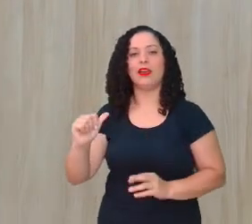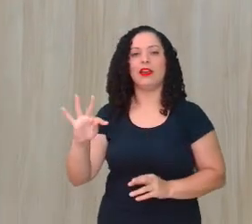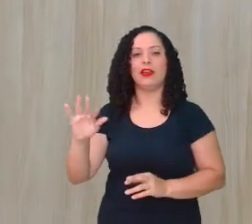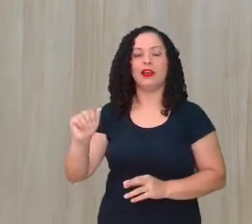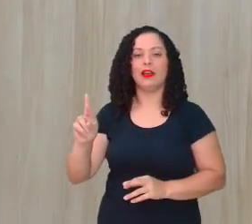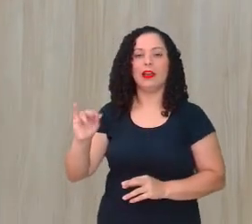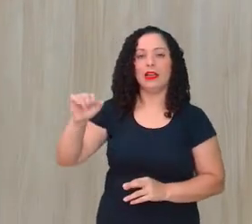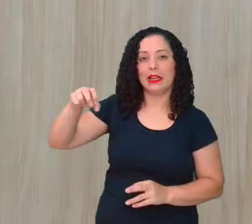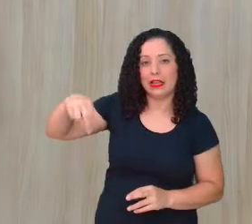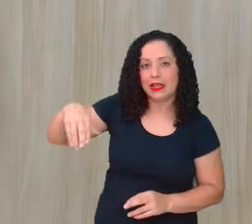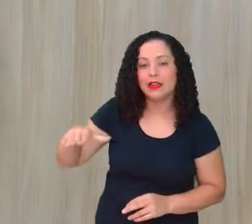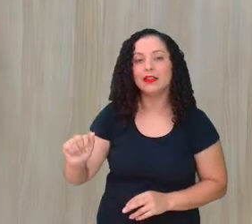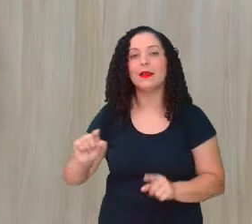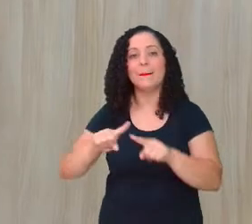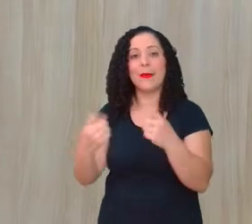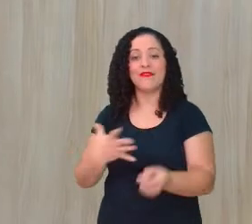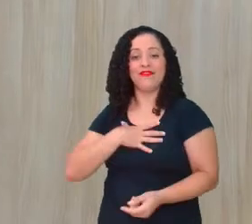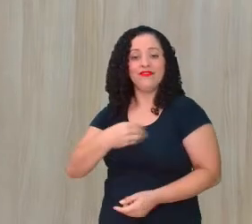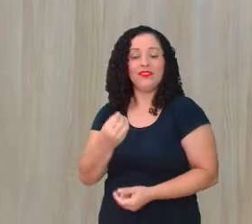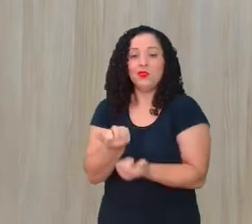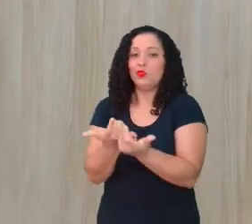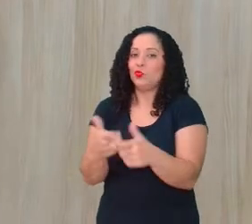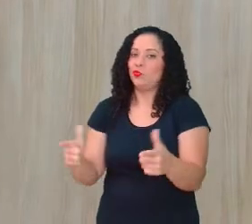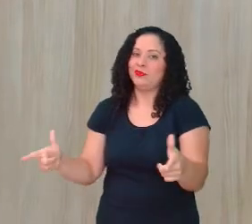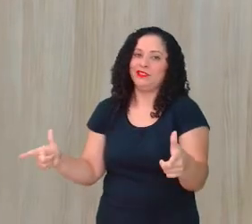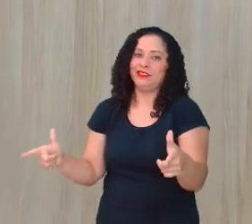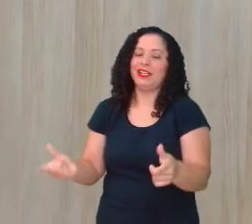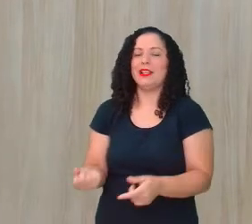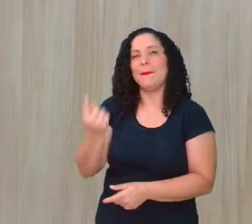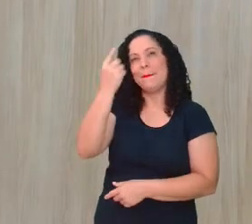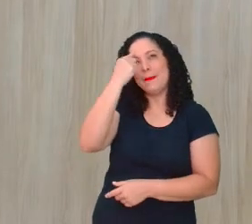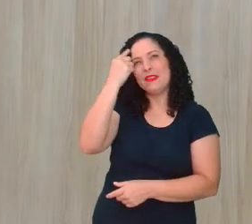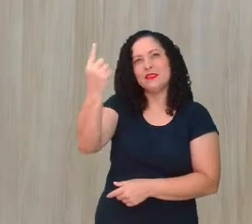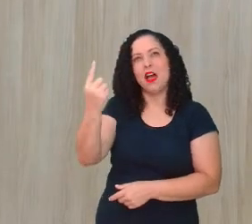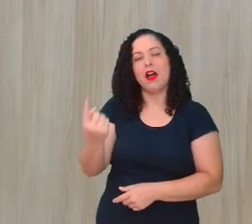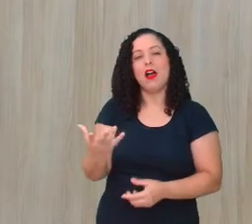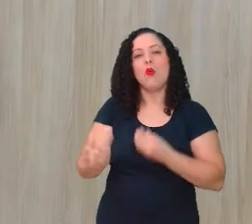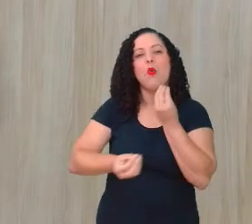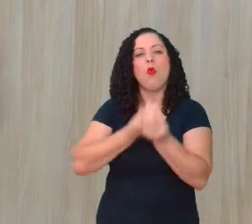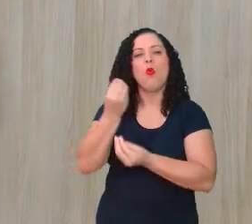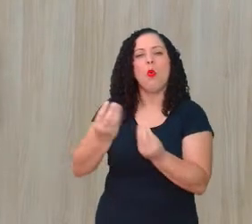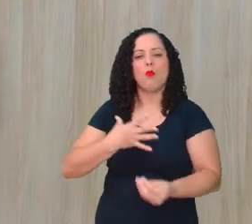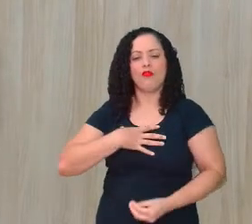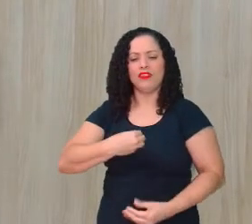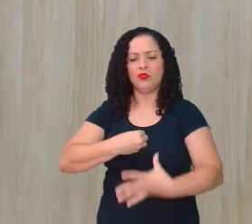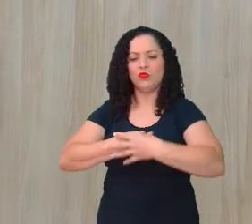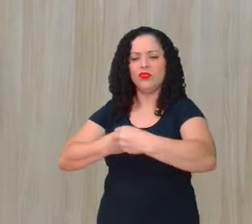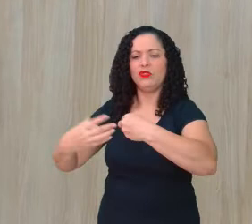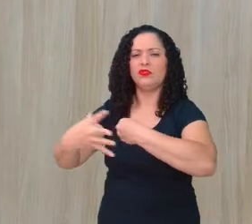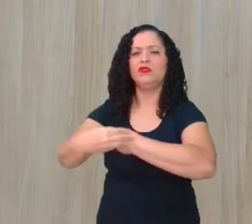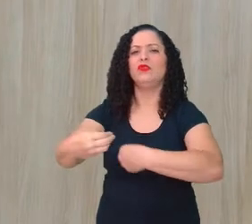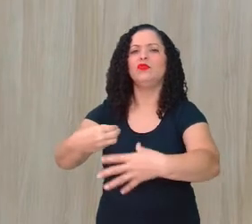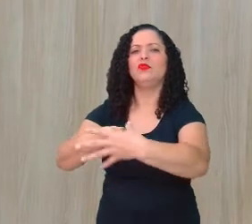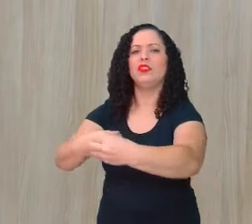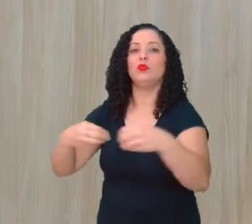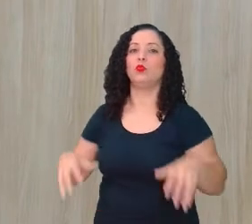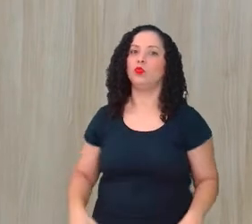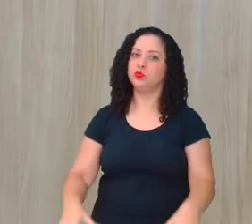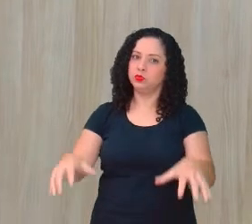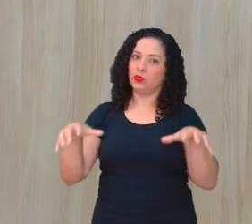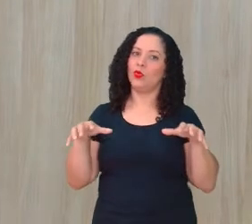não havia lhe dado um herdeiro, né, masculino, e pensando na sucessão do trono, ele decide, né,